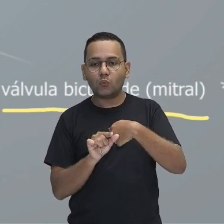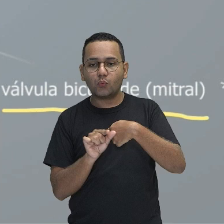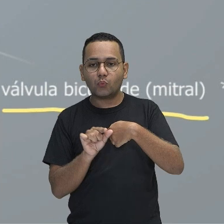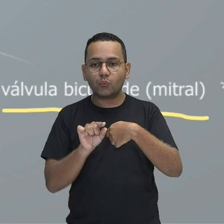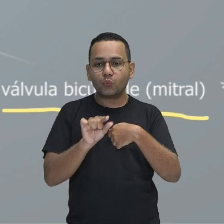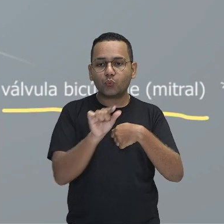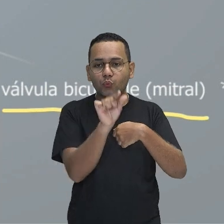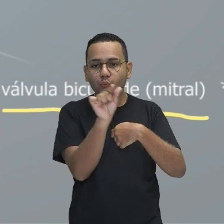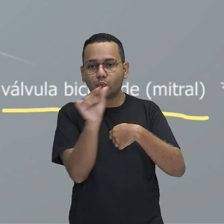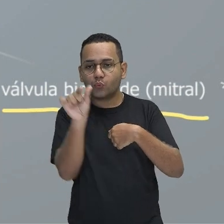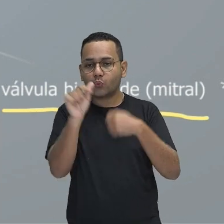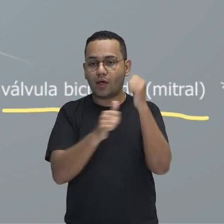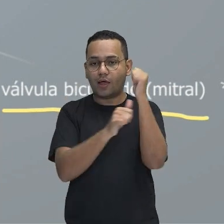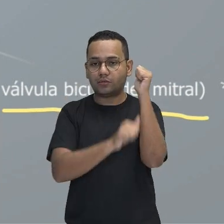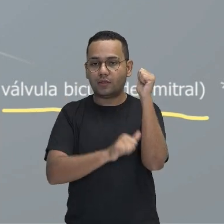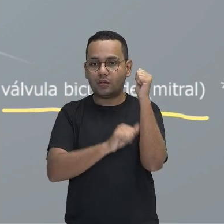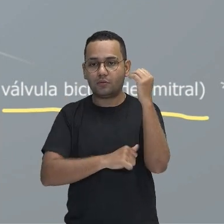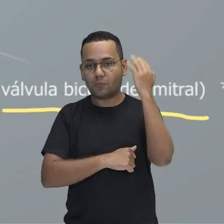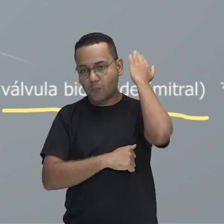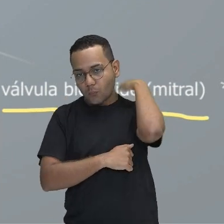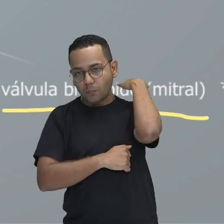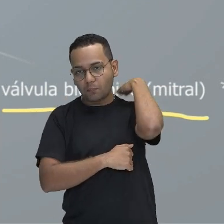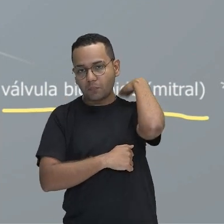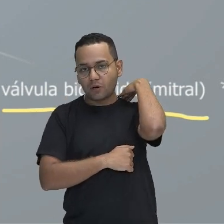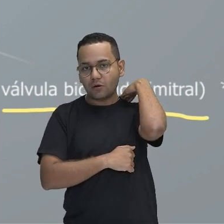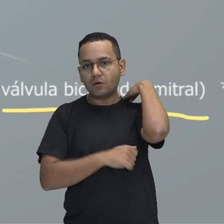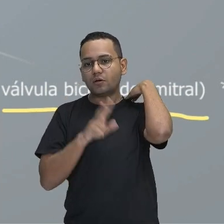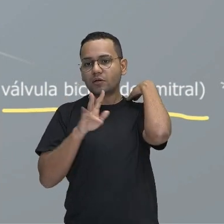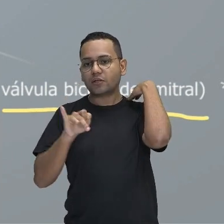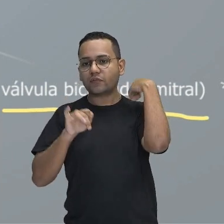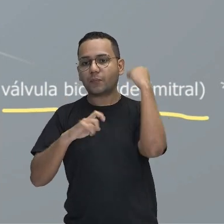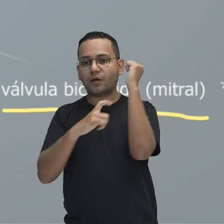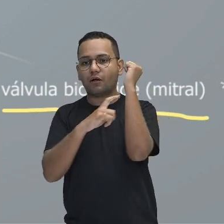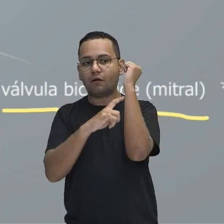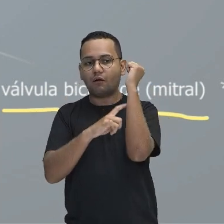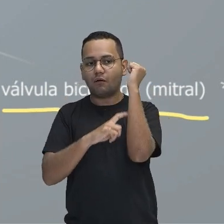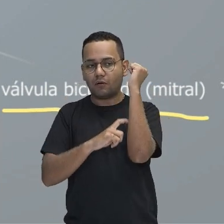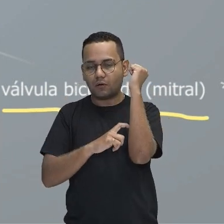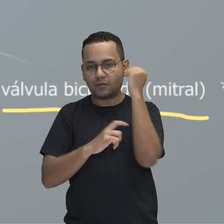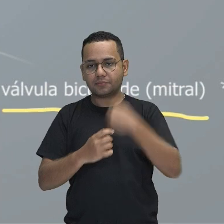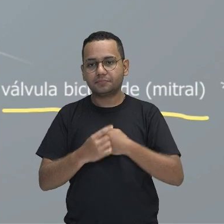artéria pulmonar, para a aorta.